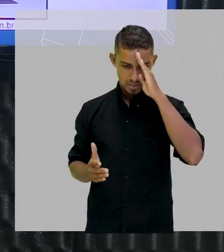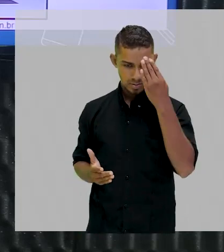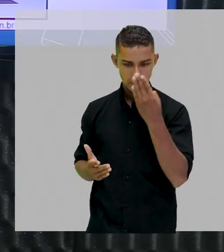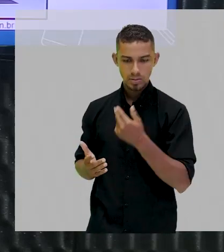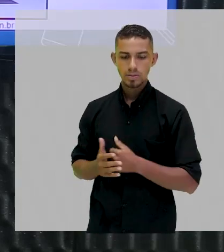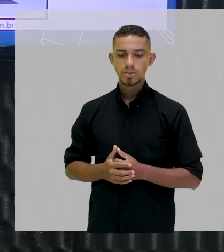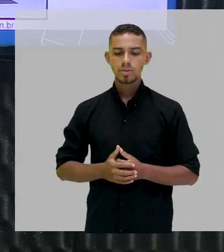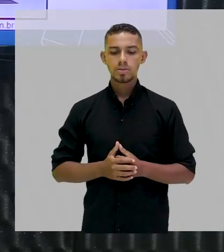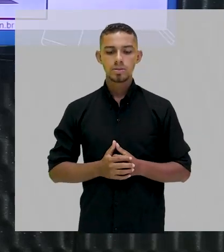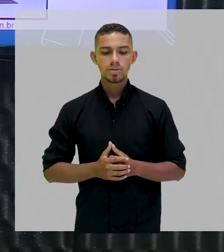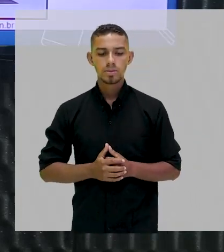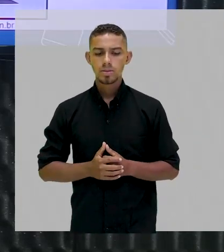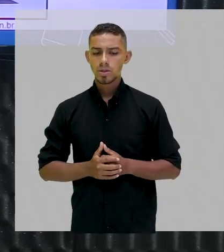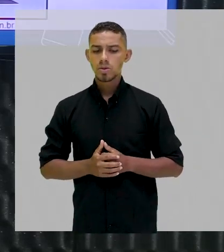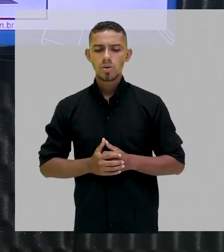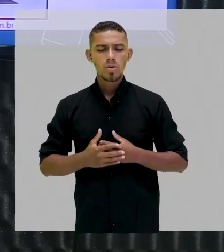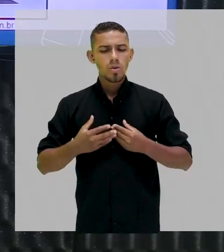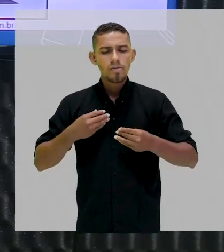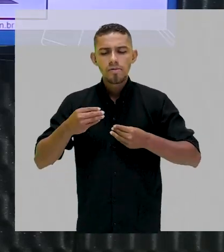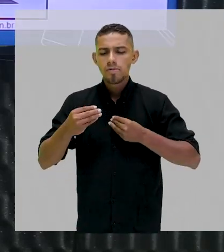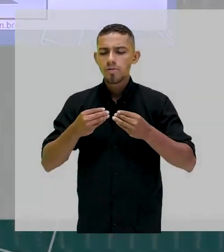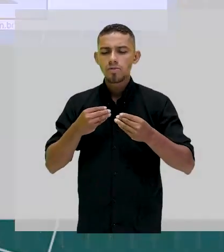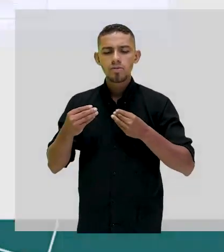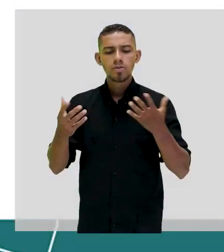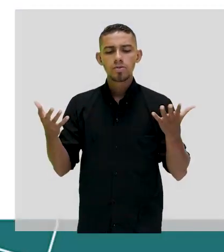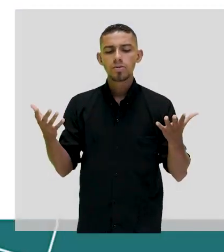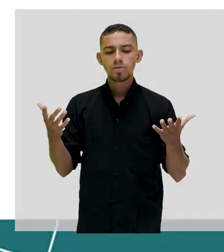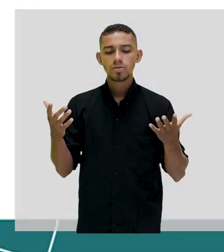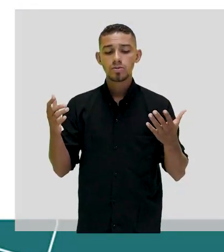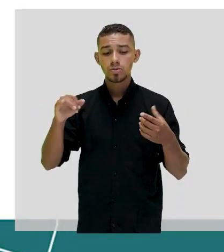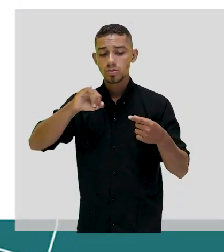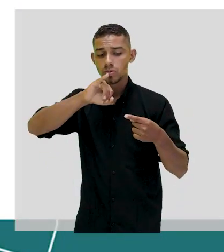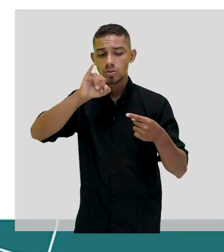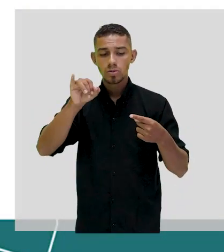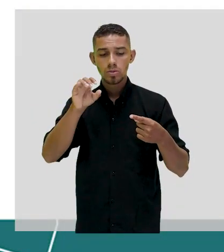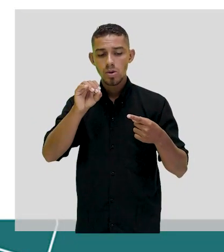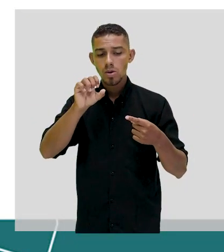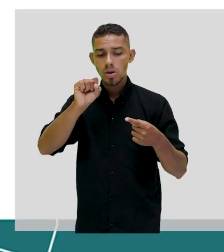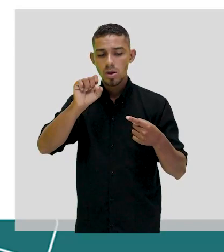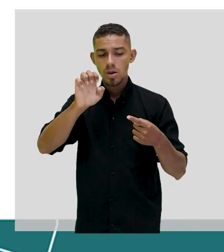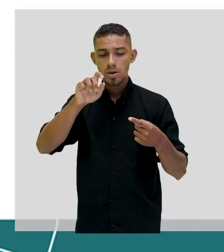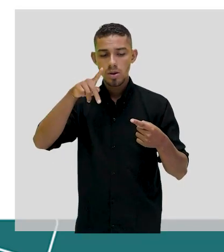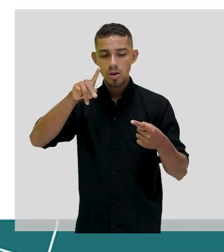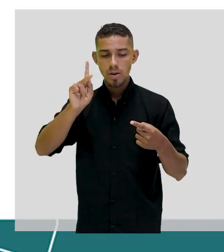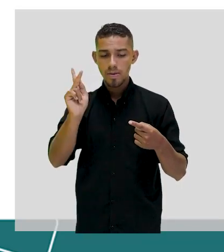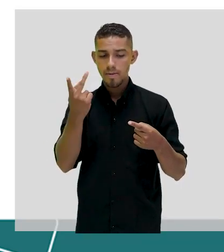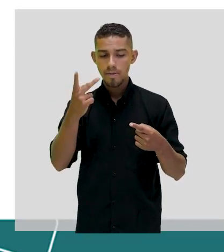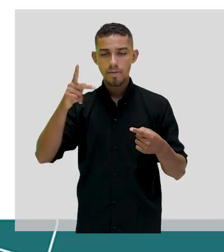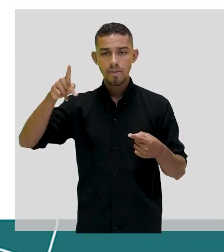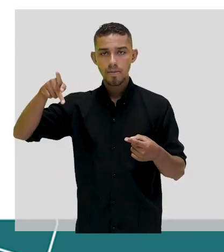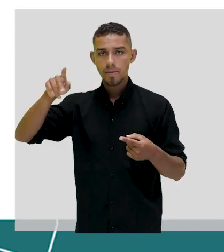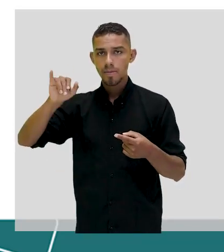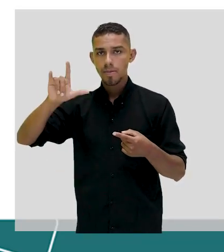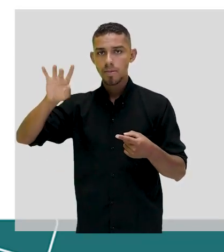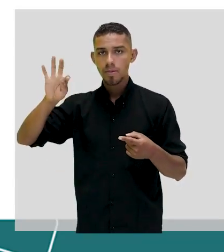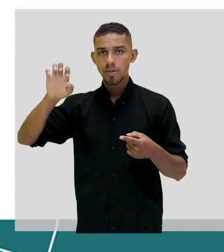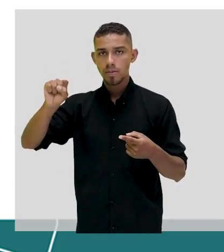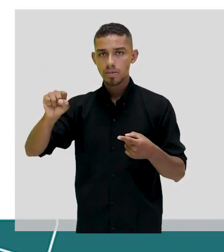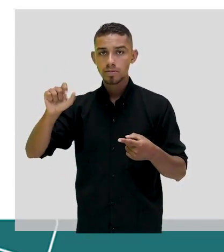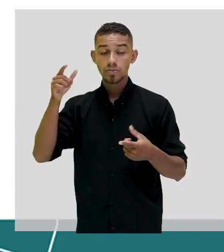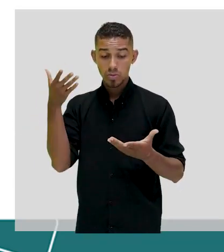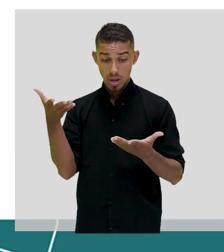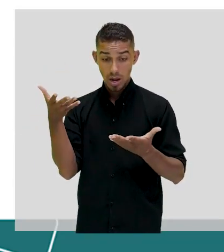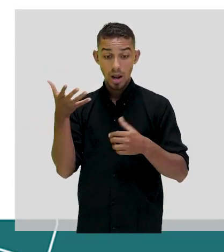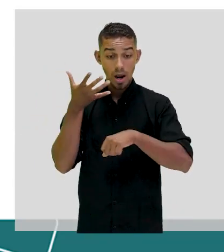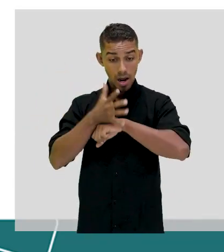princípio. Fluidez. Joseph Pilates postulou que os movimentos nas aulas de Pilates